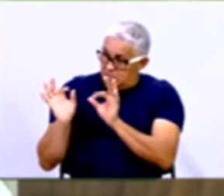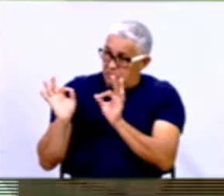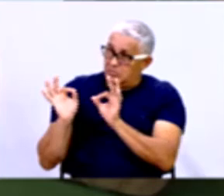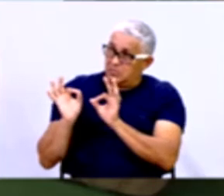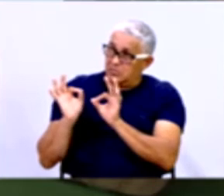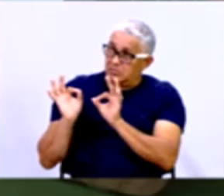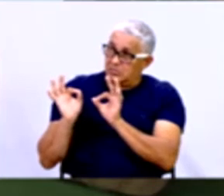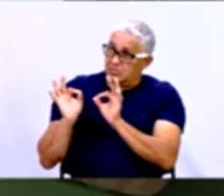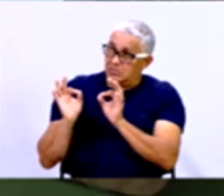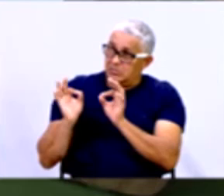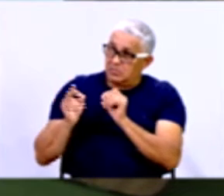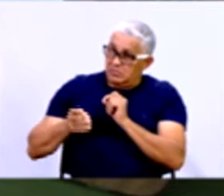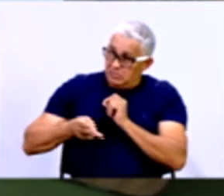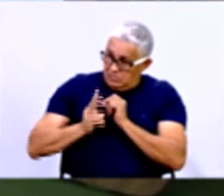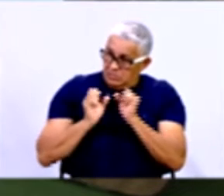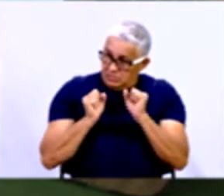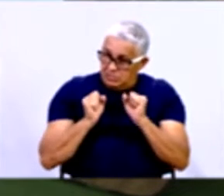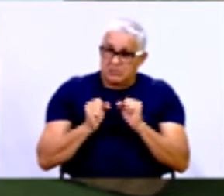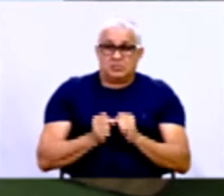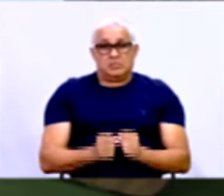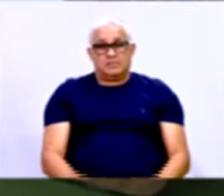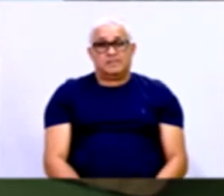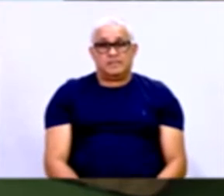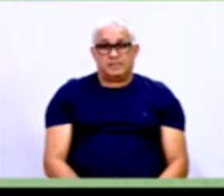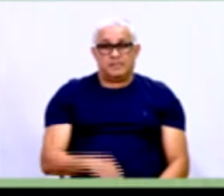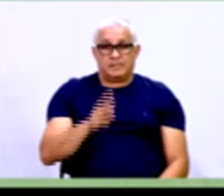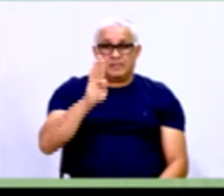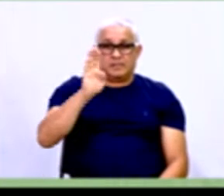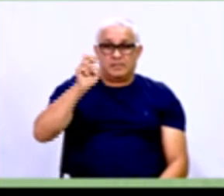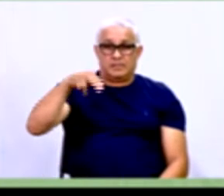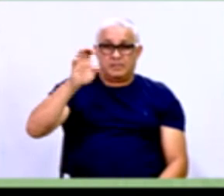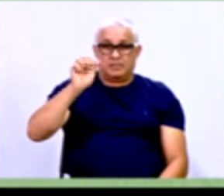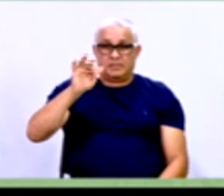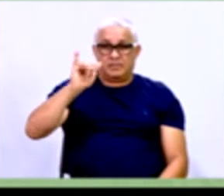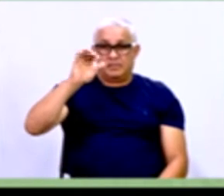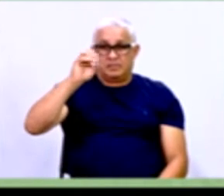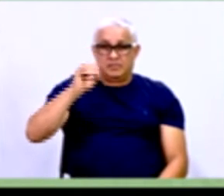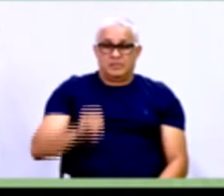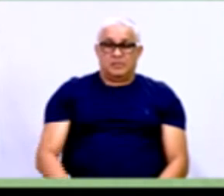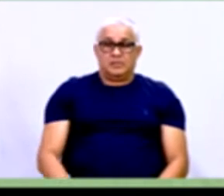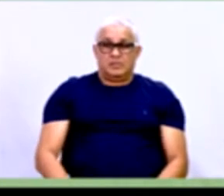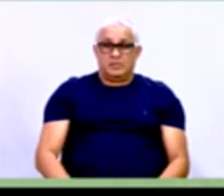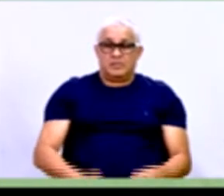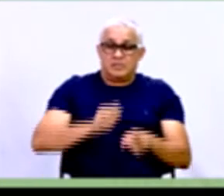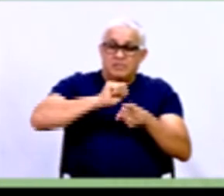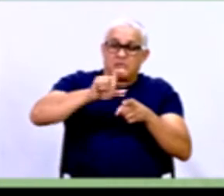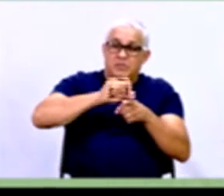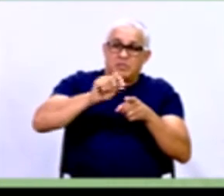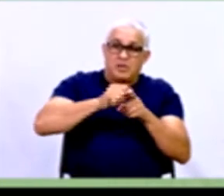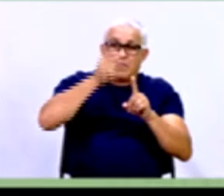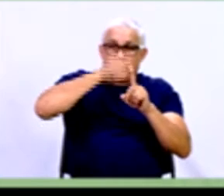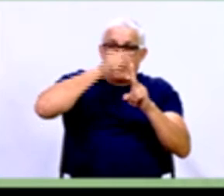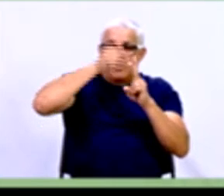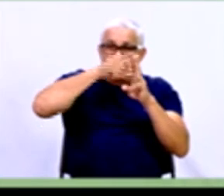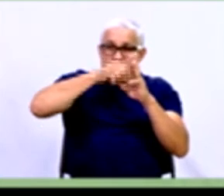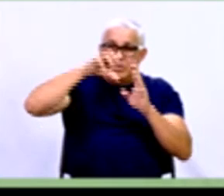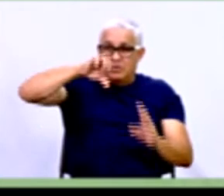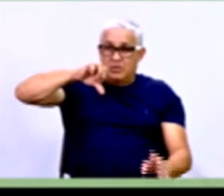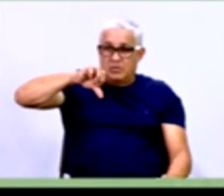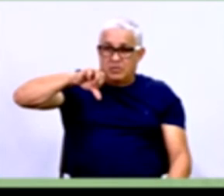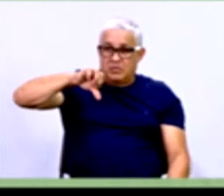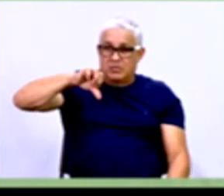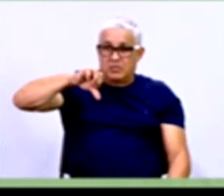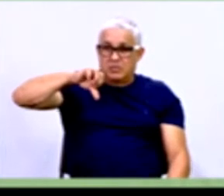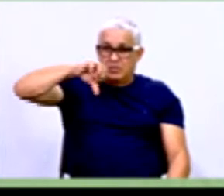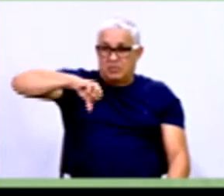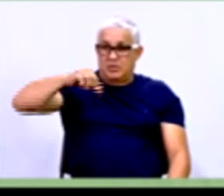Posso continuar? Pode. Esse benefício, ele tem o valor mensal correspondente a 91% do salário de